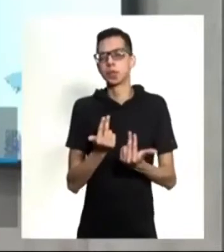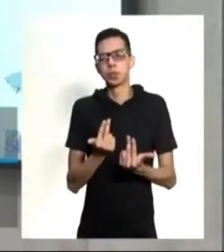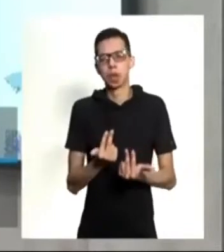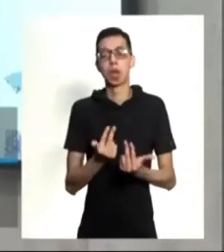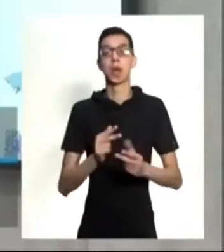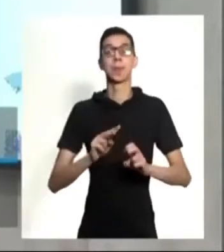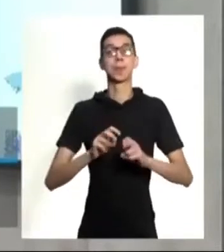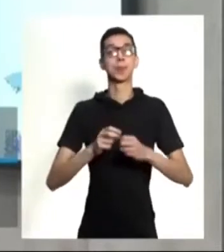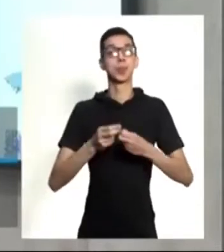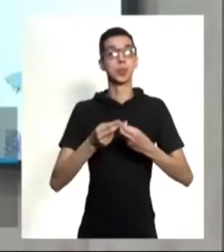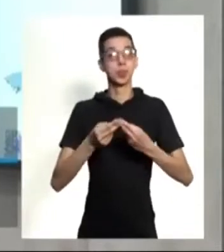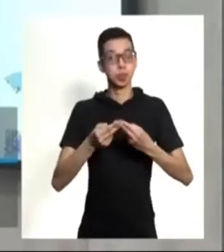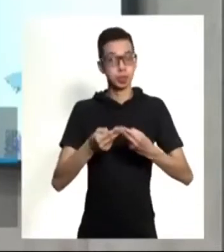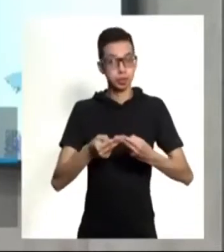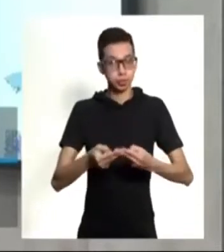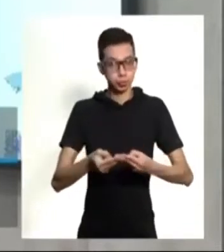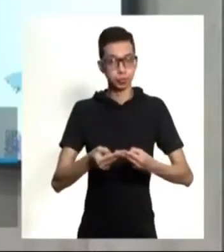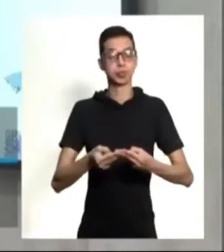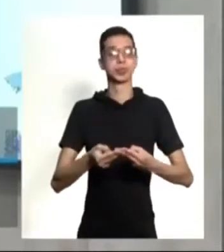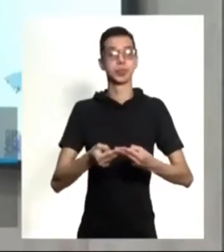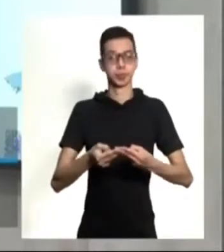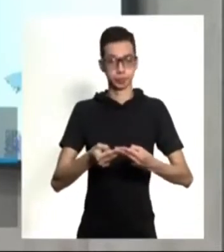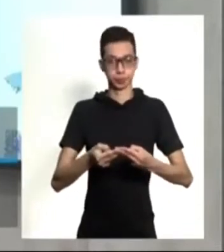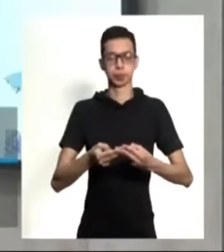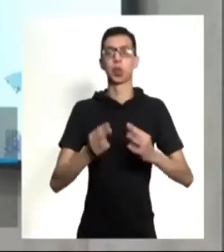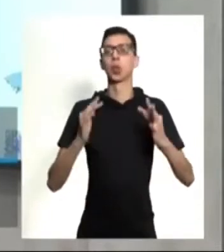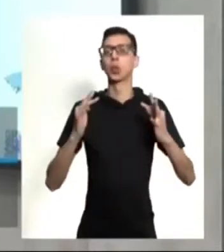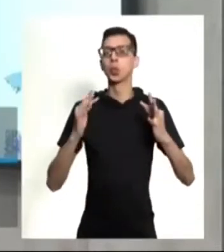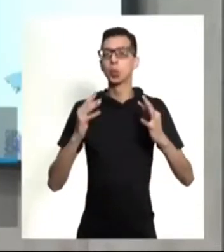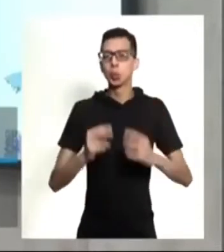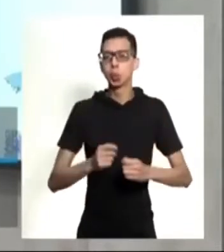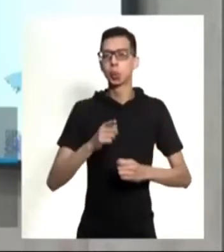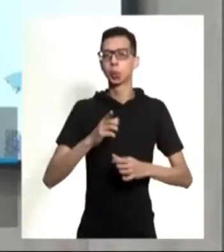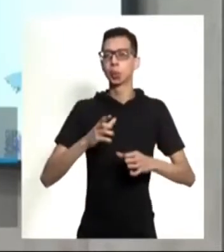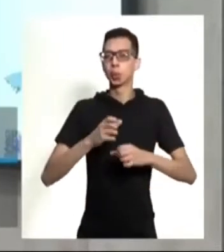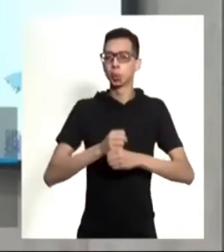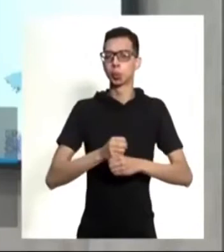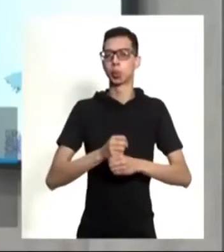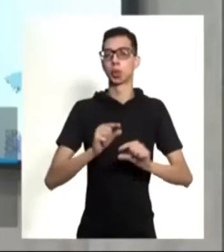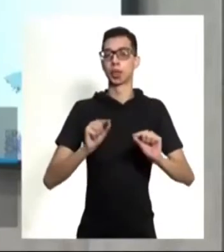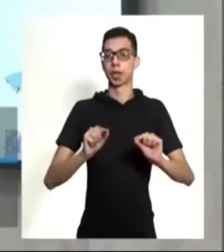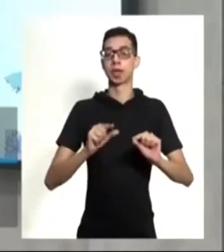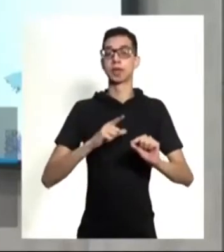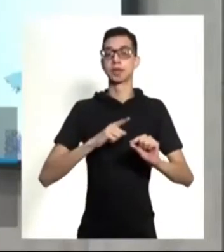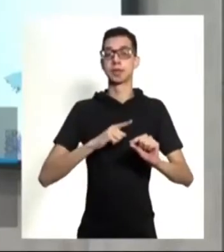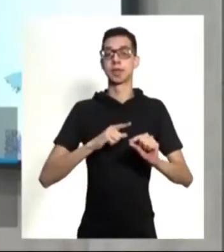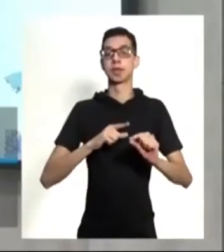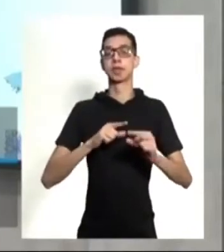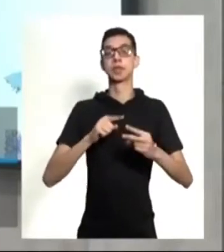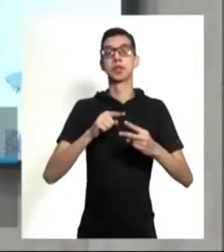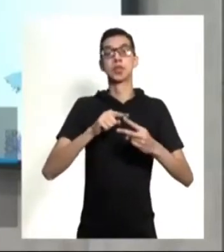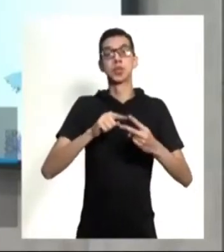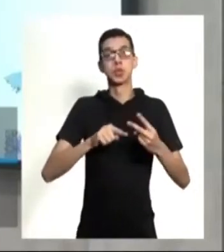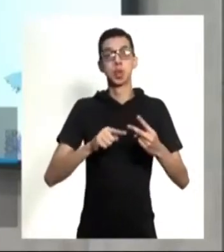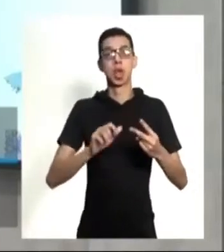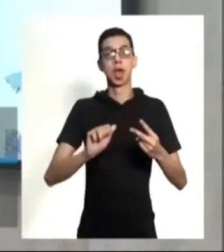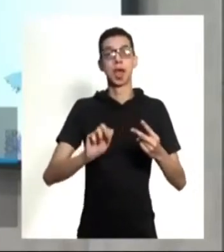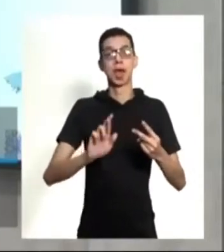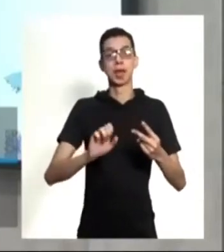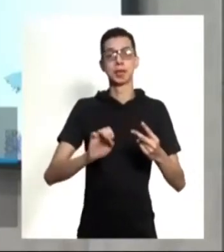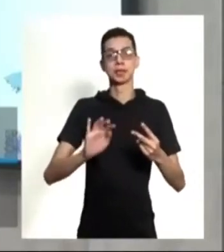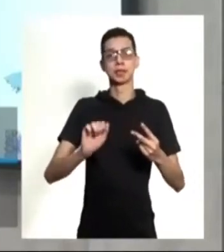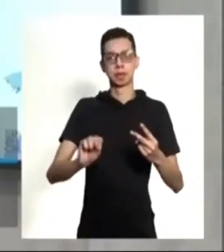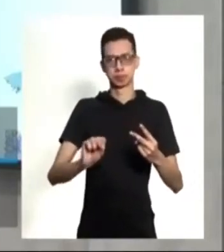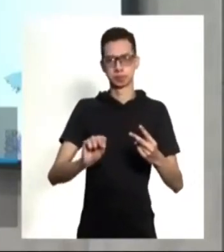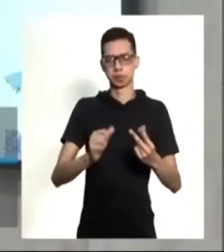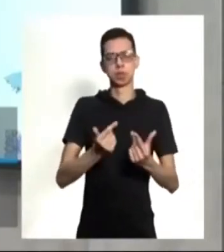isso todas as suas arestas, e se você contar, o cubo tem 12 arestas, são 12 arestas iguais, tá?